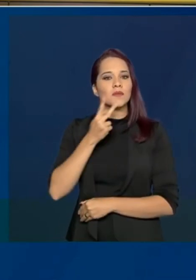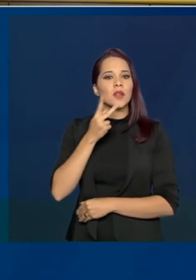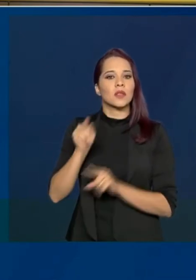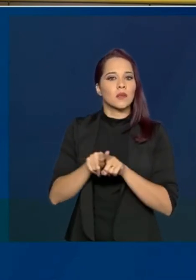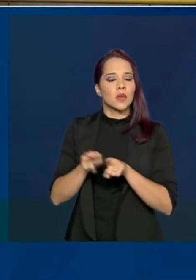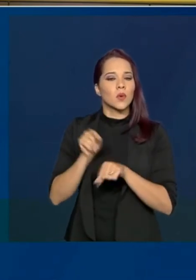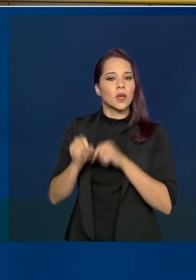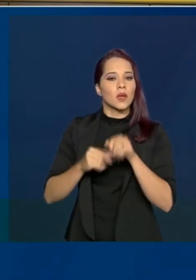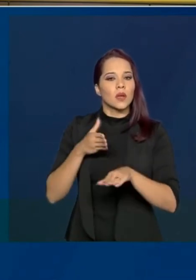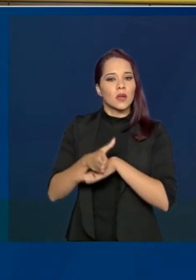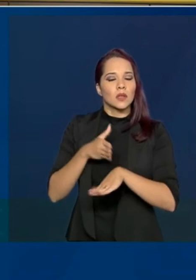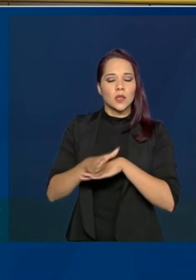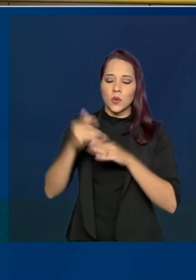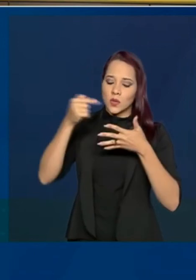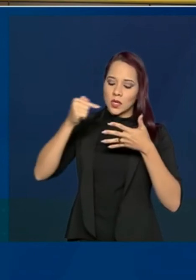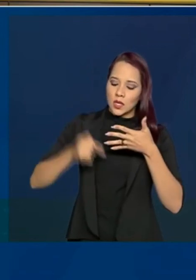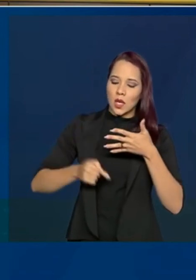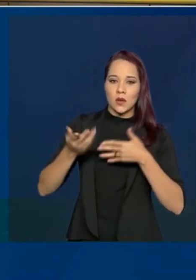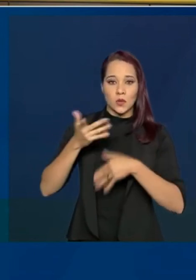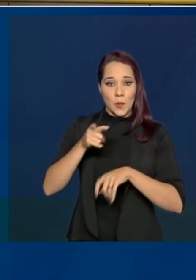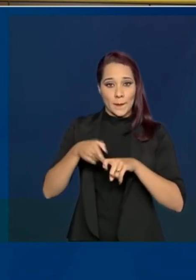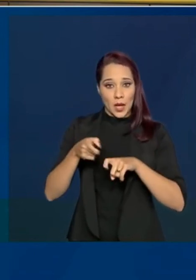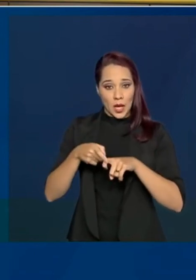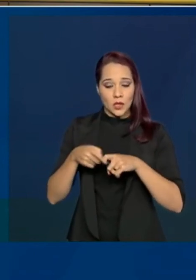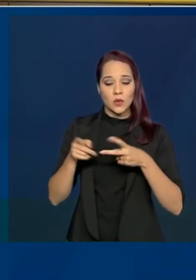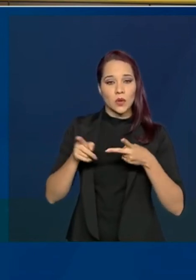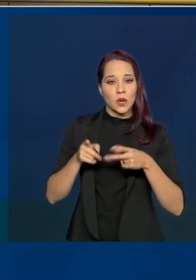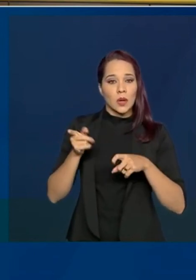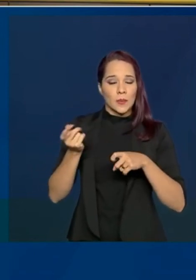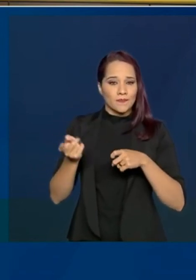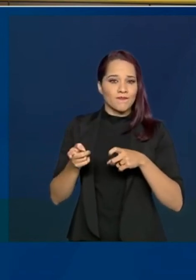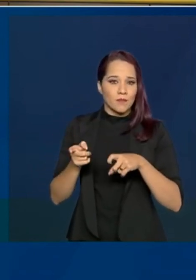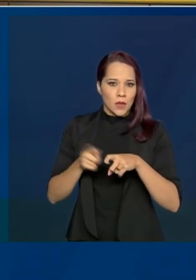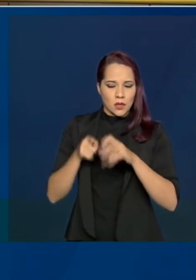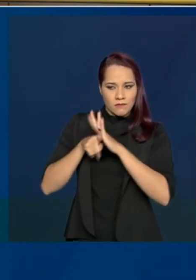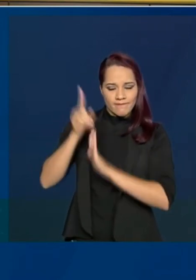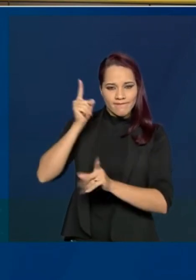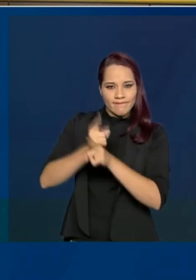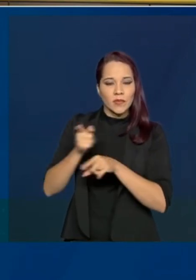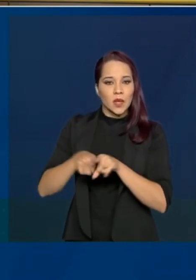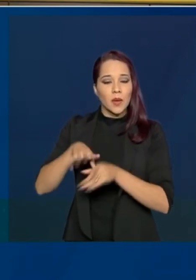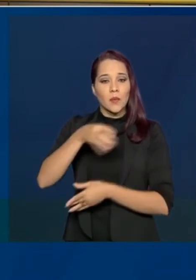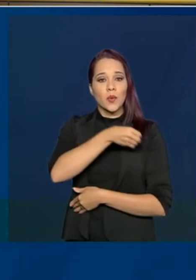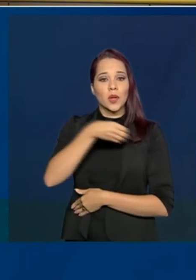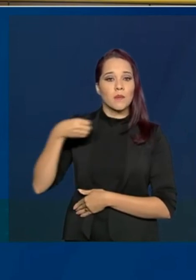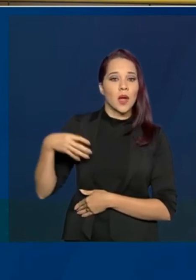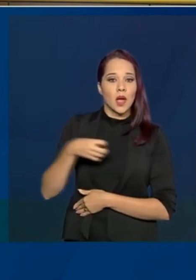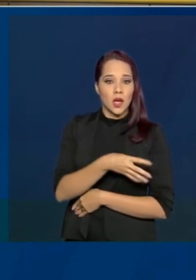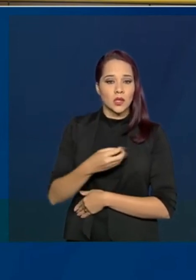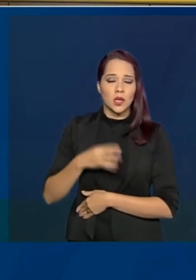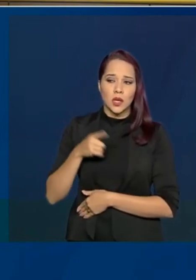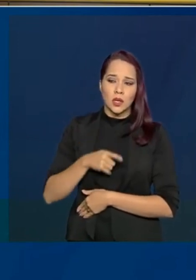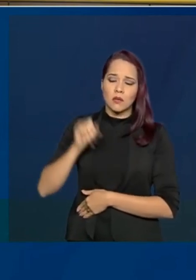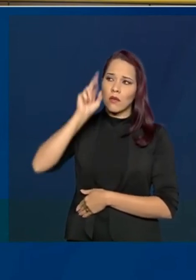a participação dos critérios clínico-epidemiológico e clínico-imagem, e o que compõe um